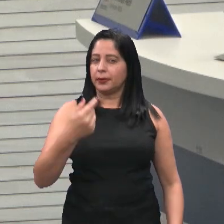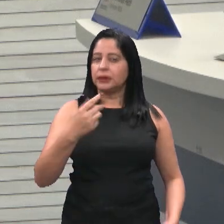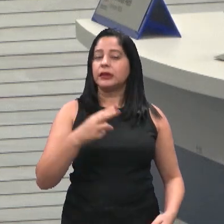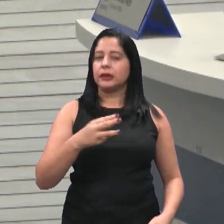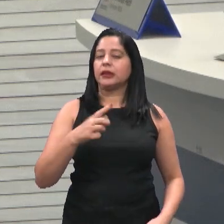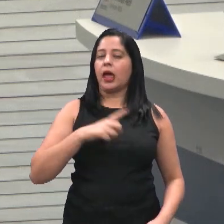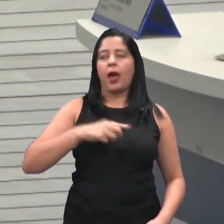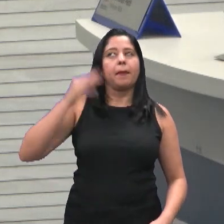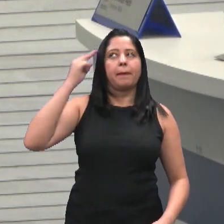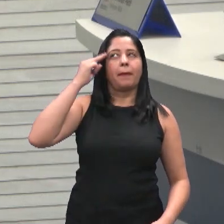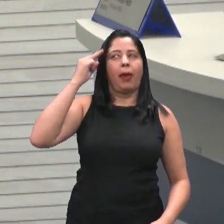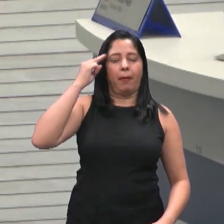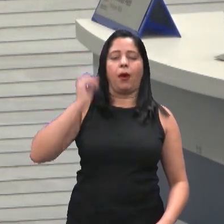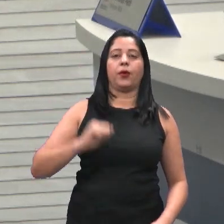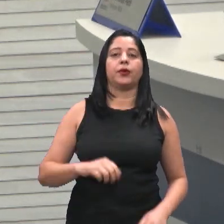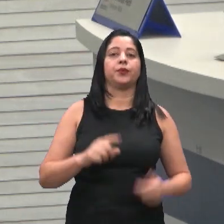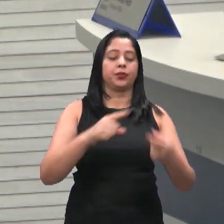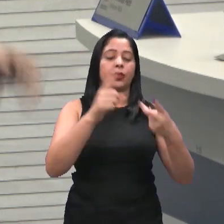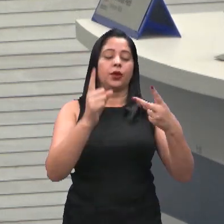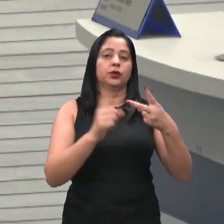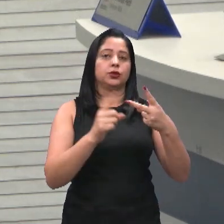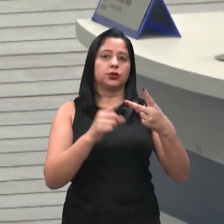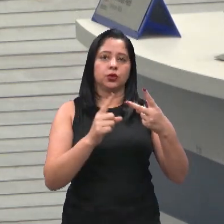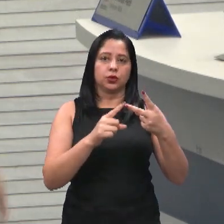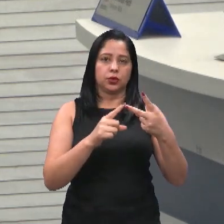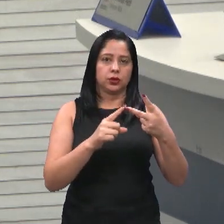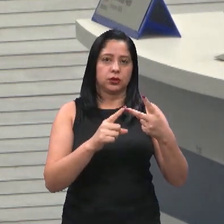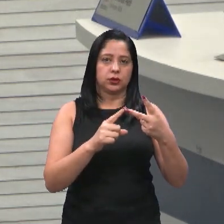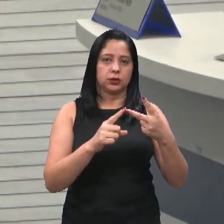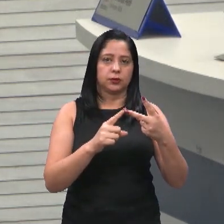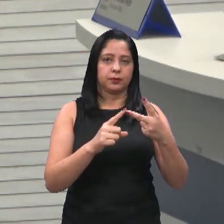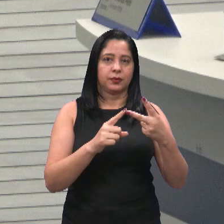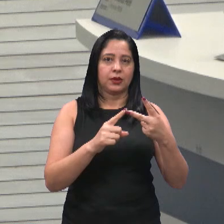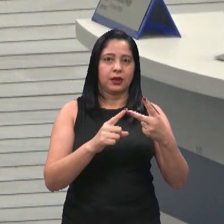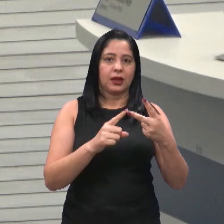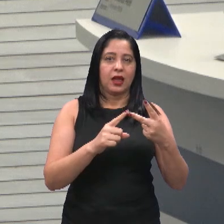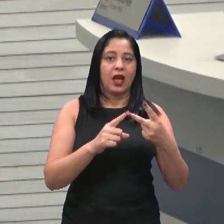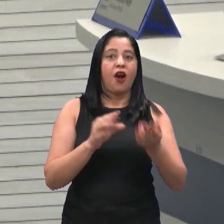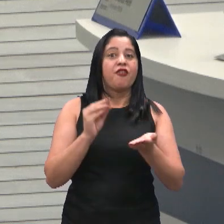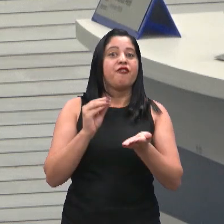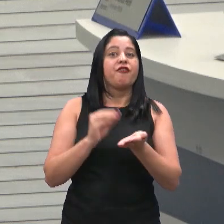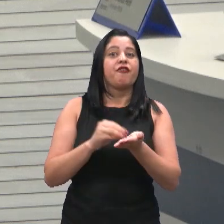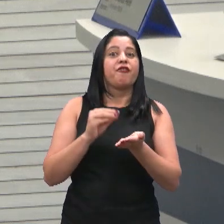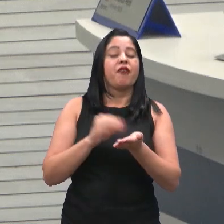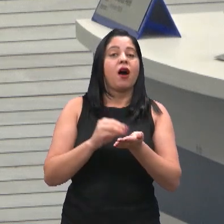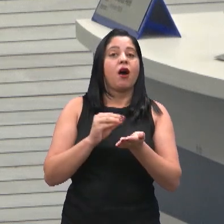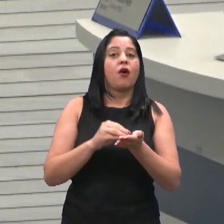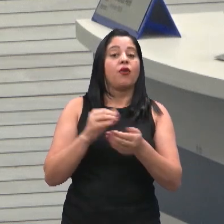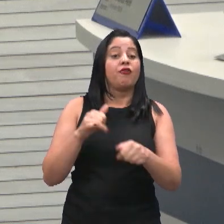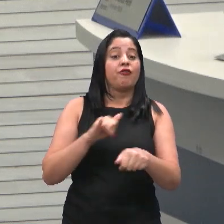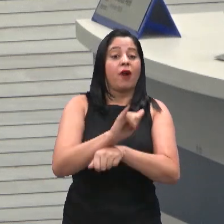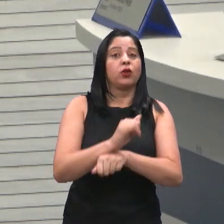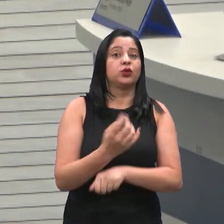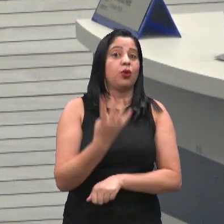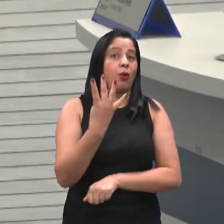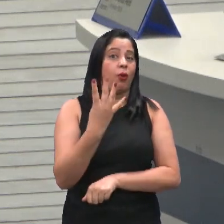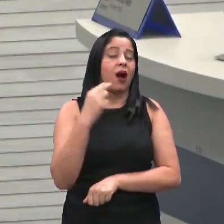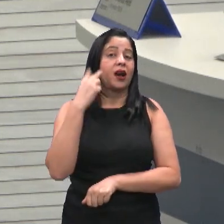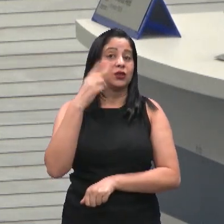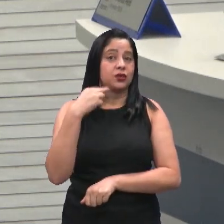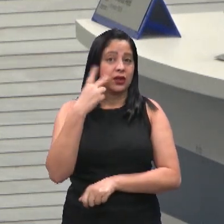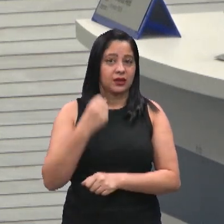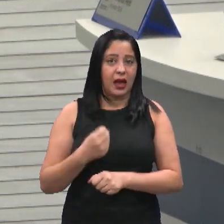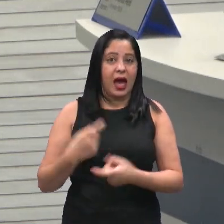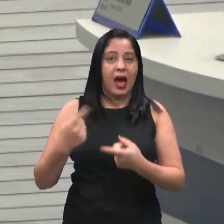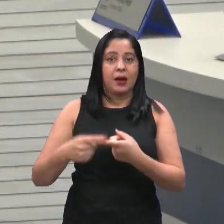disso. Segundo caso, nós não temos 4 parlamentares hoje que ligaram para a gente solicitando que querem participar